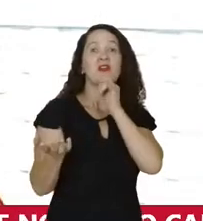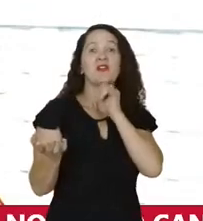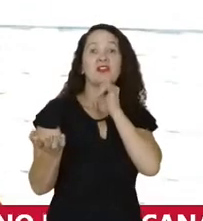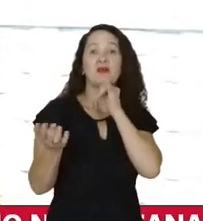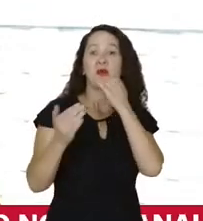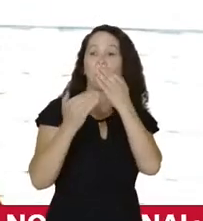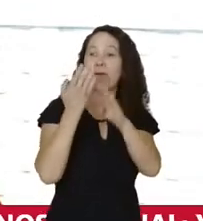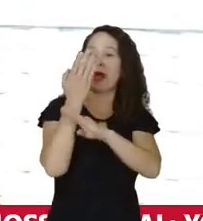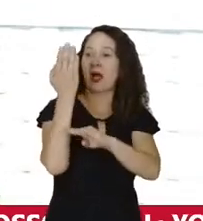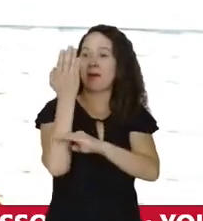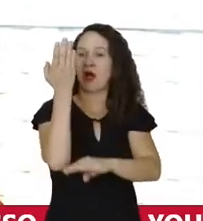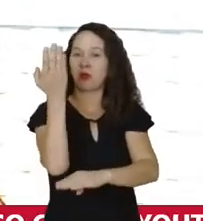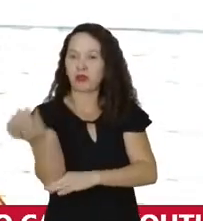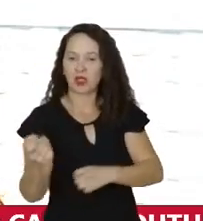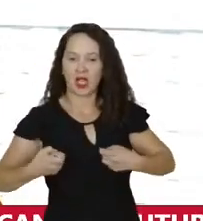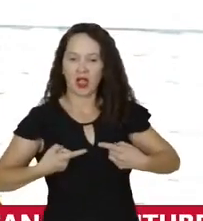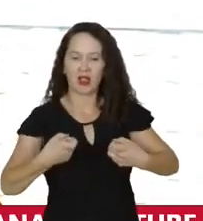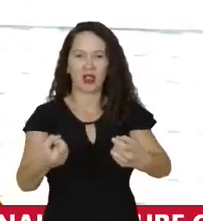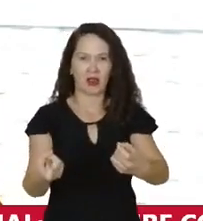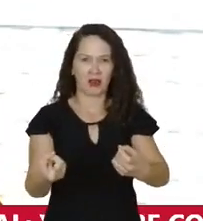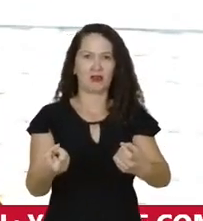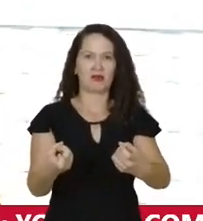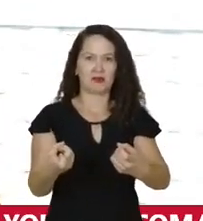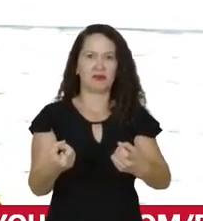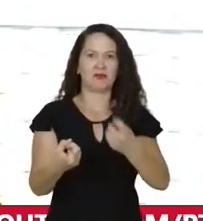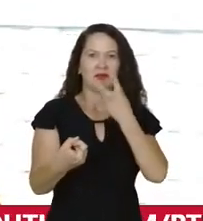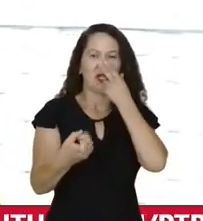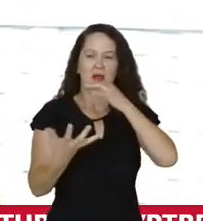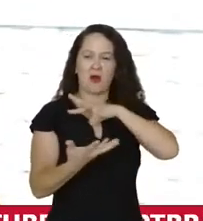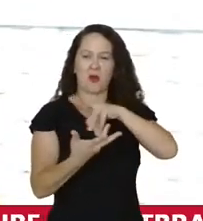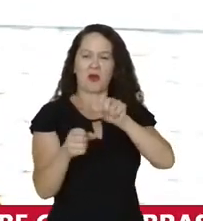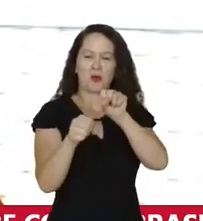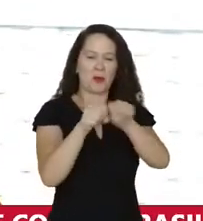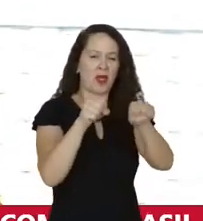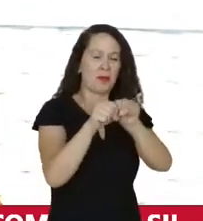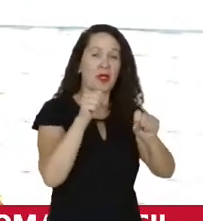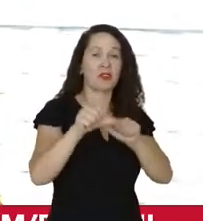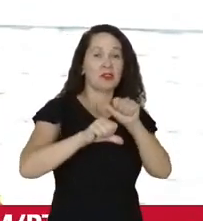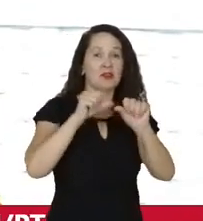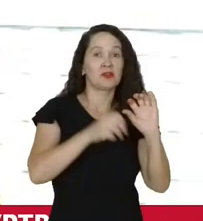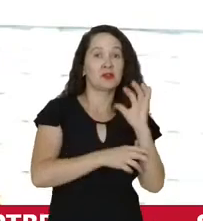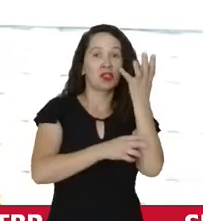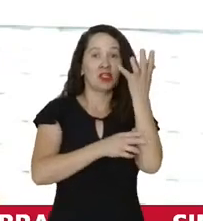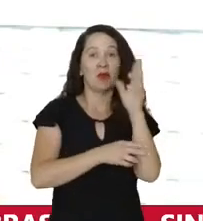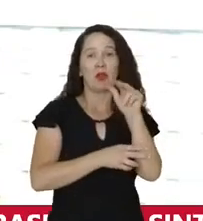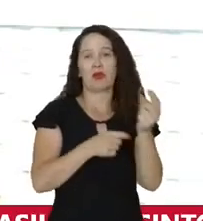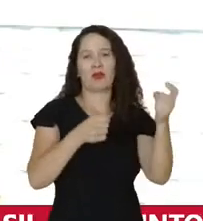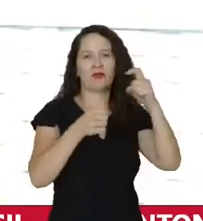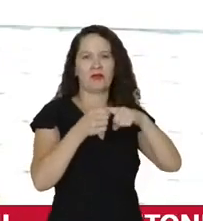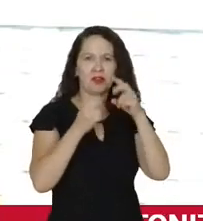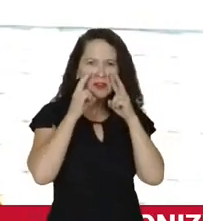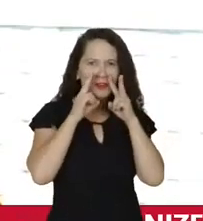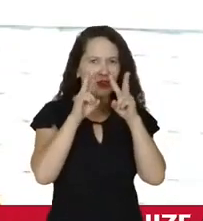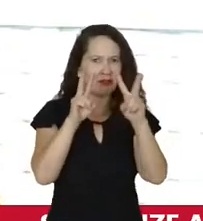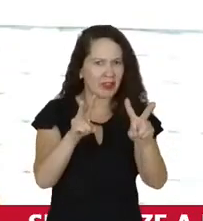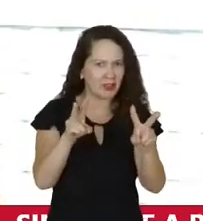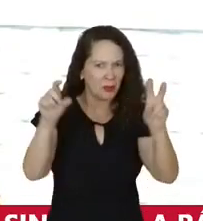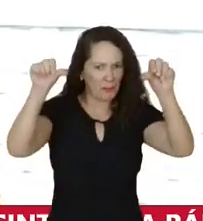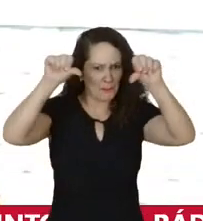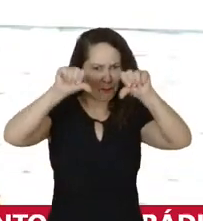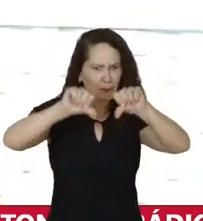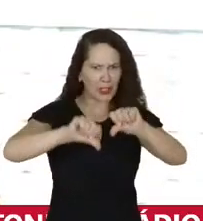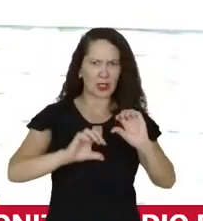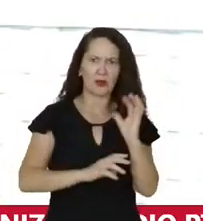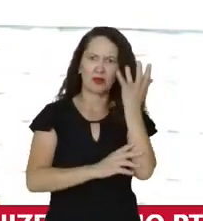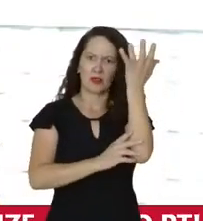essa lógica de guerra, essa lógica que tem devastado o planeta, com as mudanças climáticas irreversíveis que a gente está vendo.